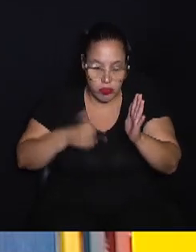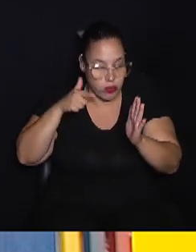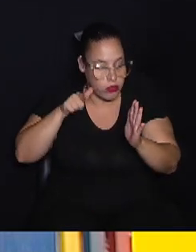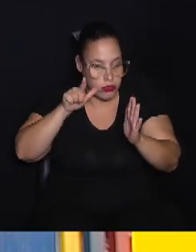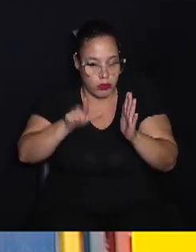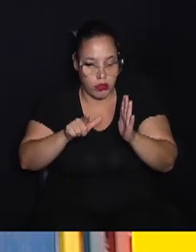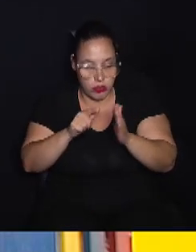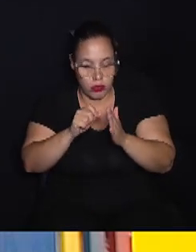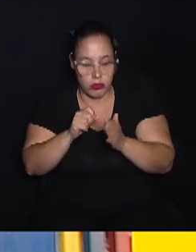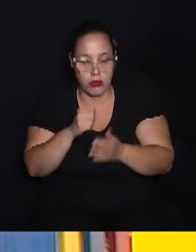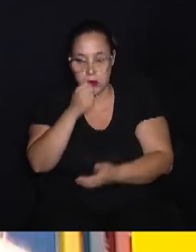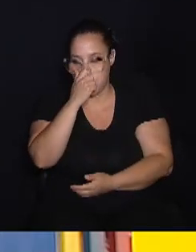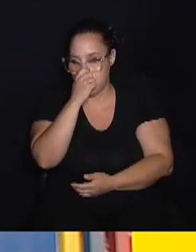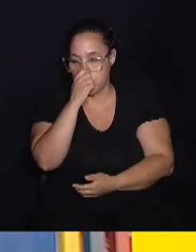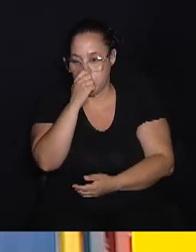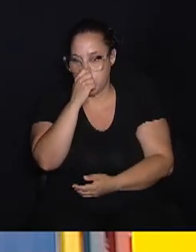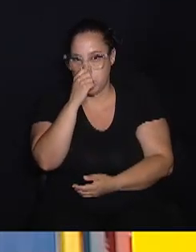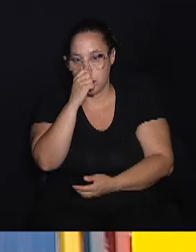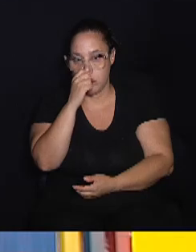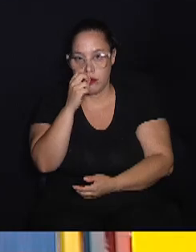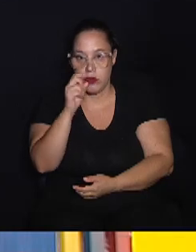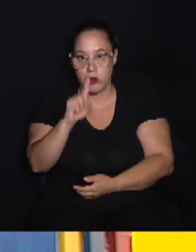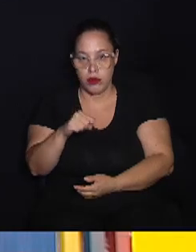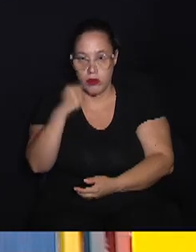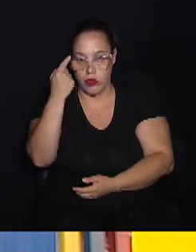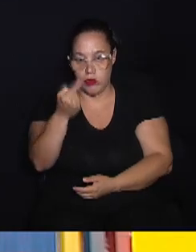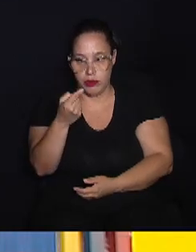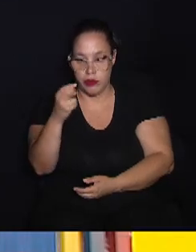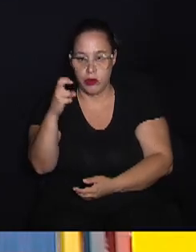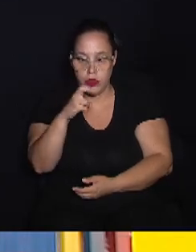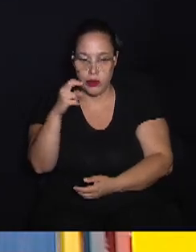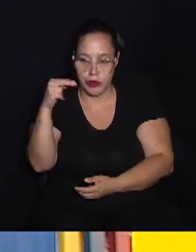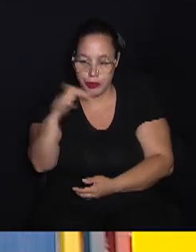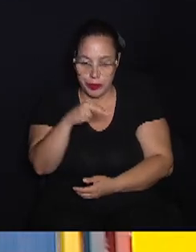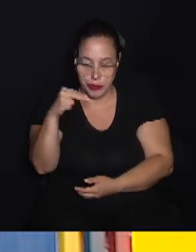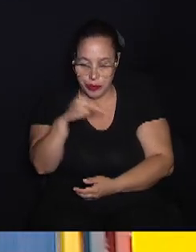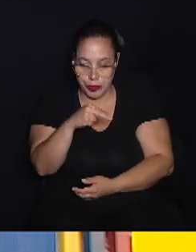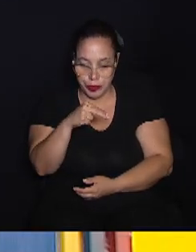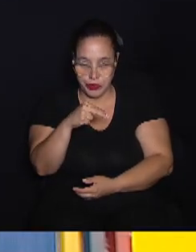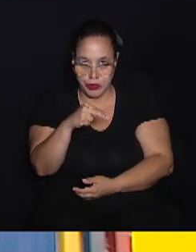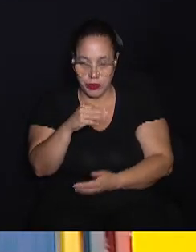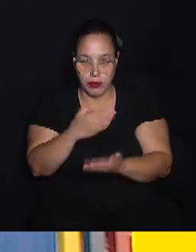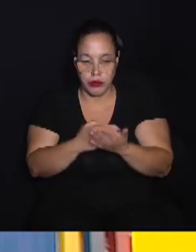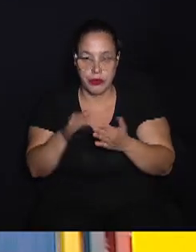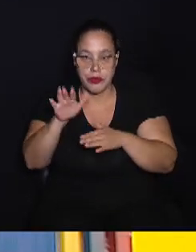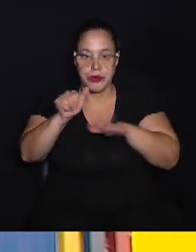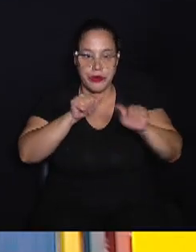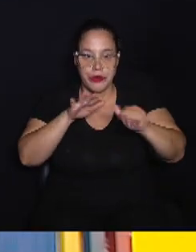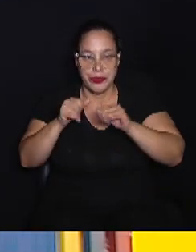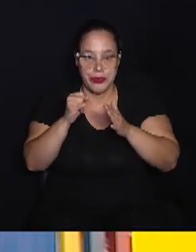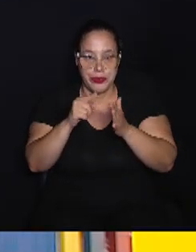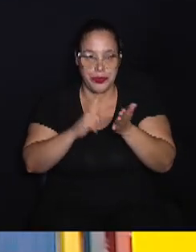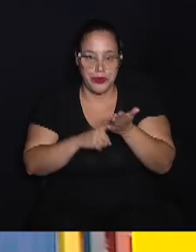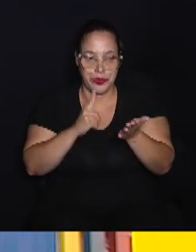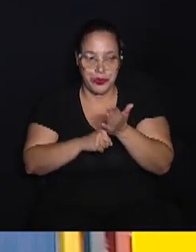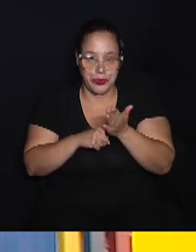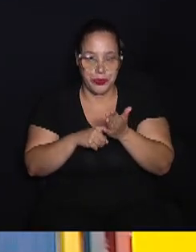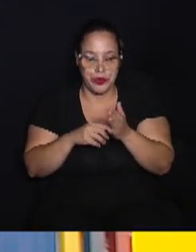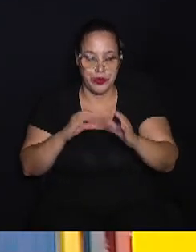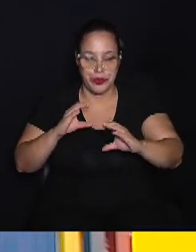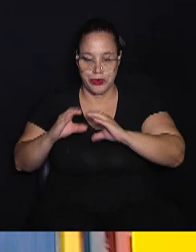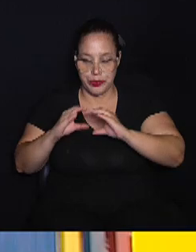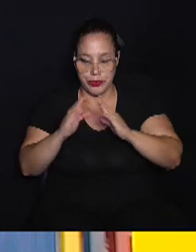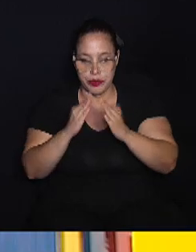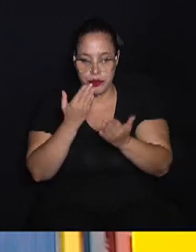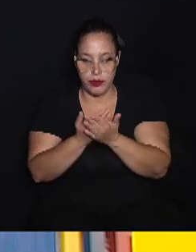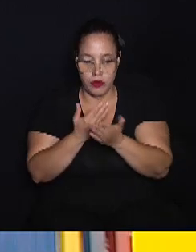cadastro começam imediatamente no dia seguinte então no dia 5 de novembro começa a chamada para matrícula nas escolas colaboradoras